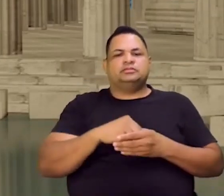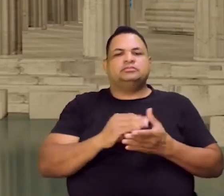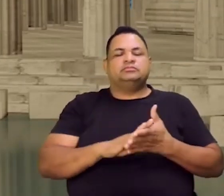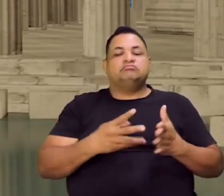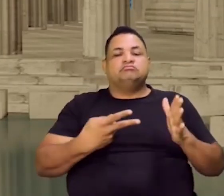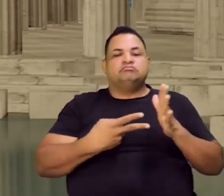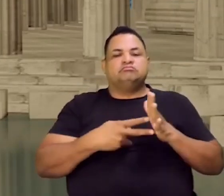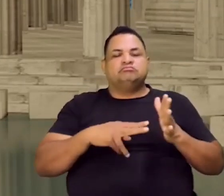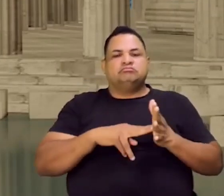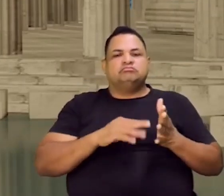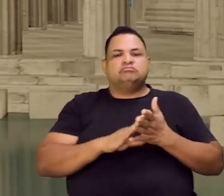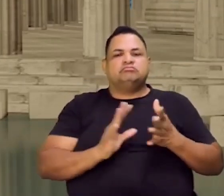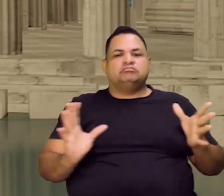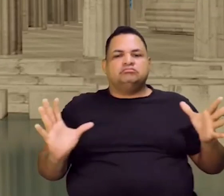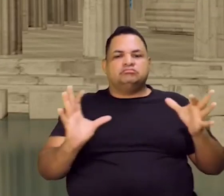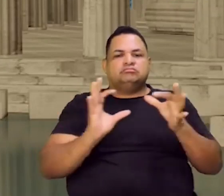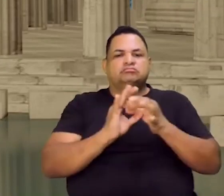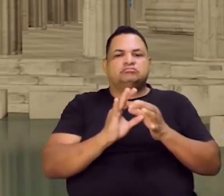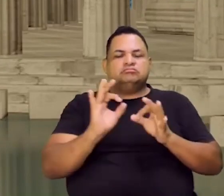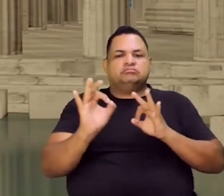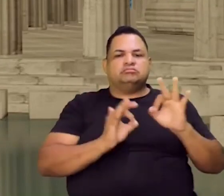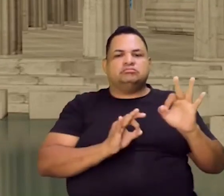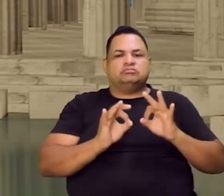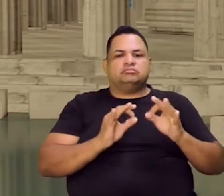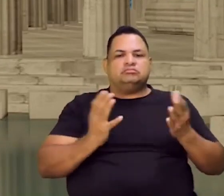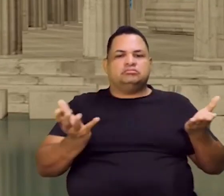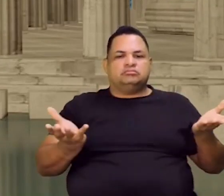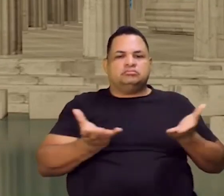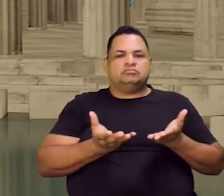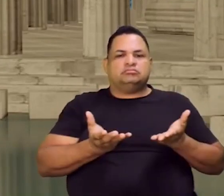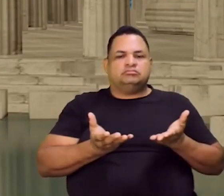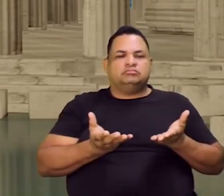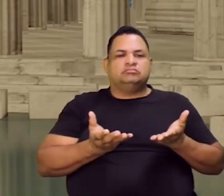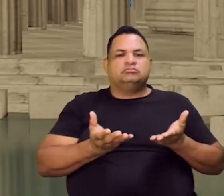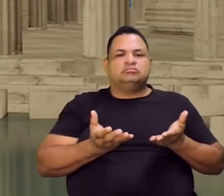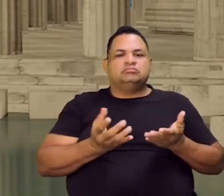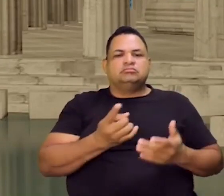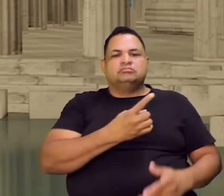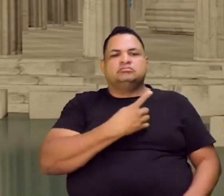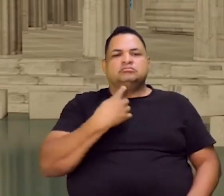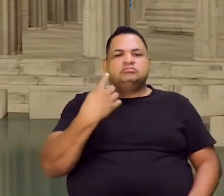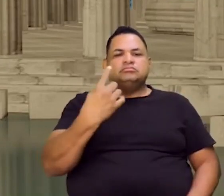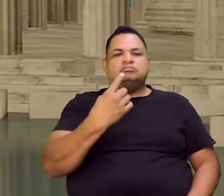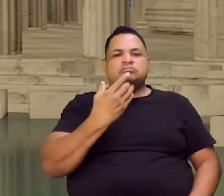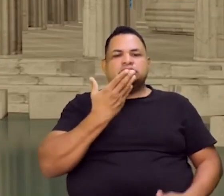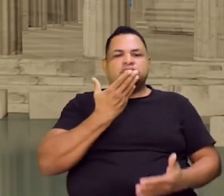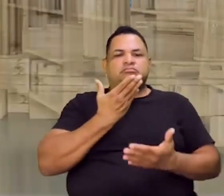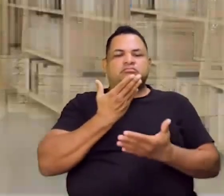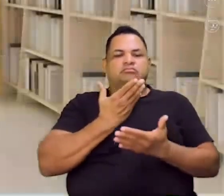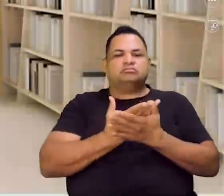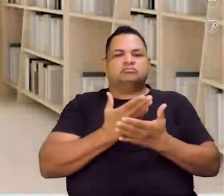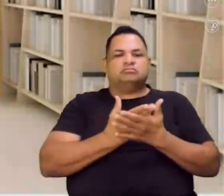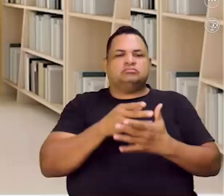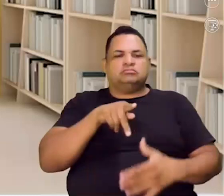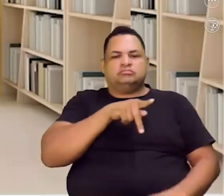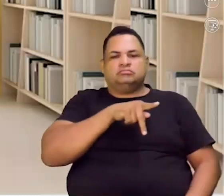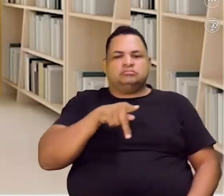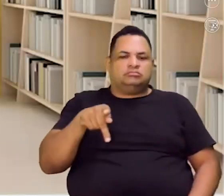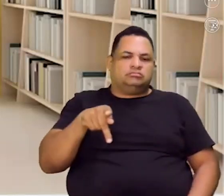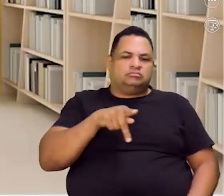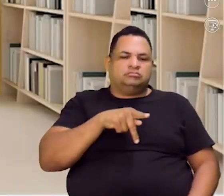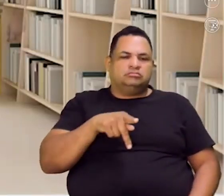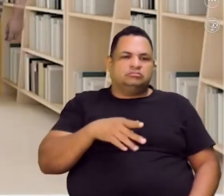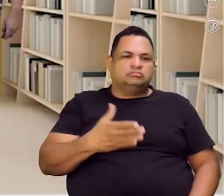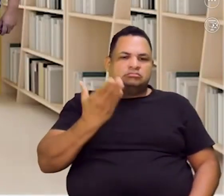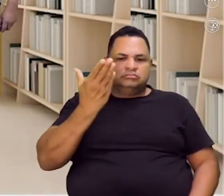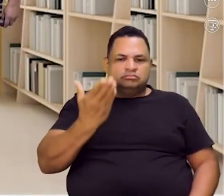Então elas formam nessa perspectiva. Agora, olha só, a gente temos o quê? Vamos lá na sala do professor Hélio, temos o cantinho